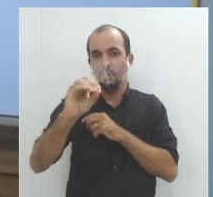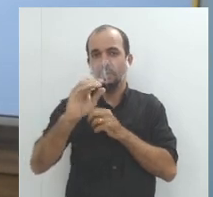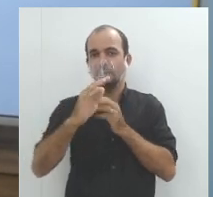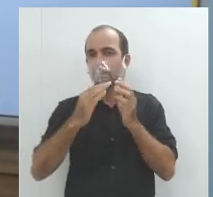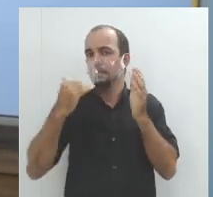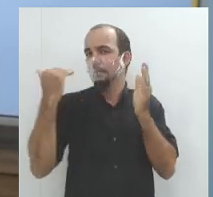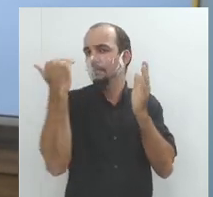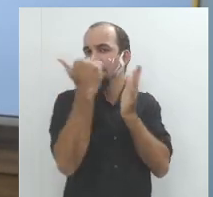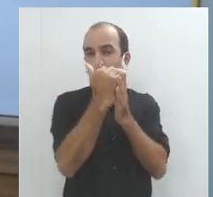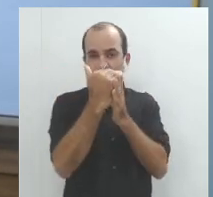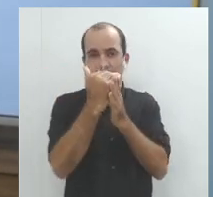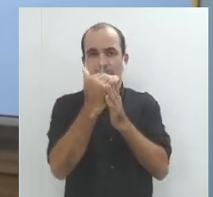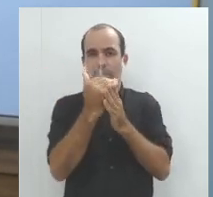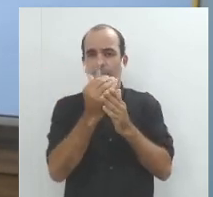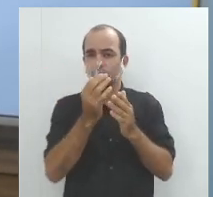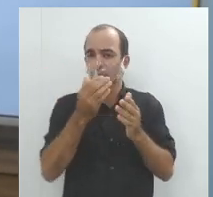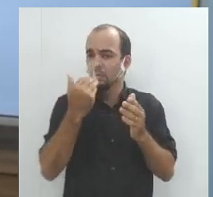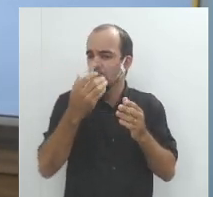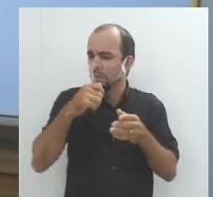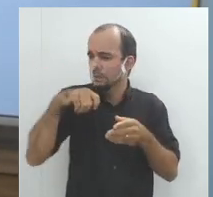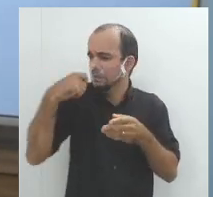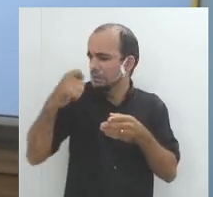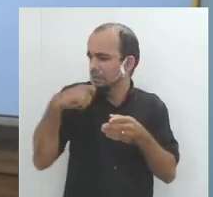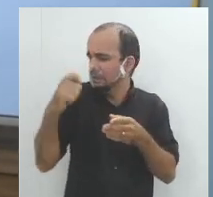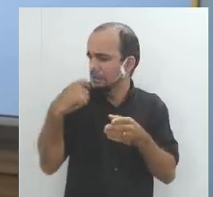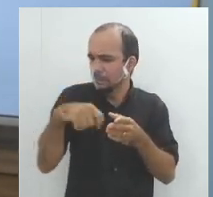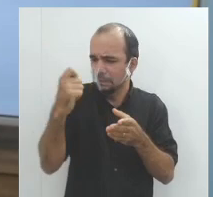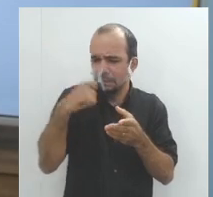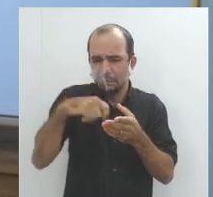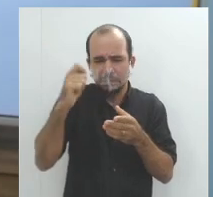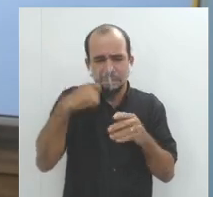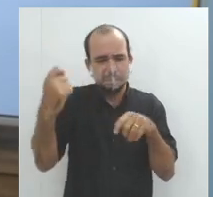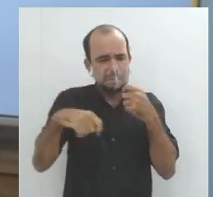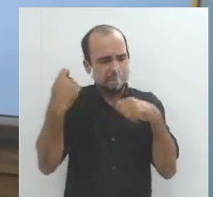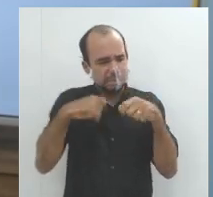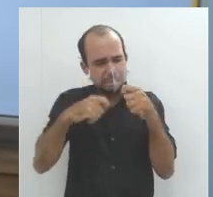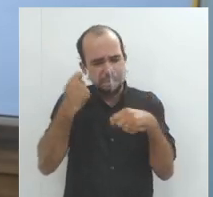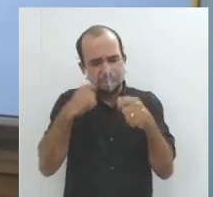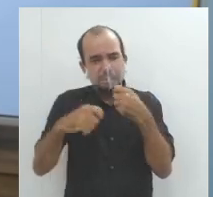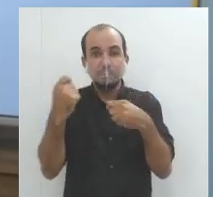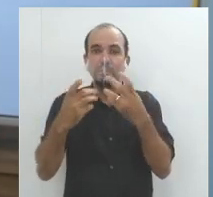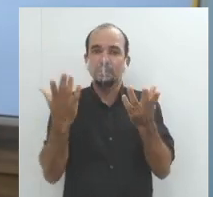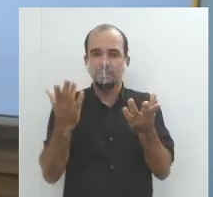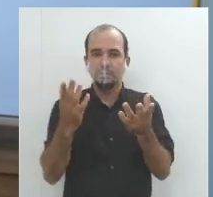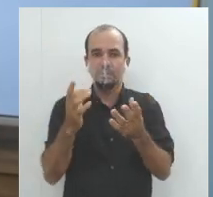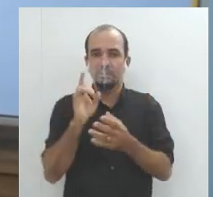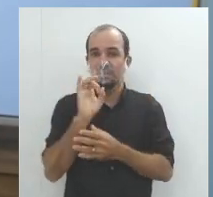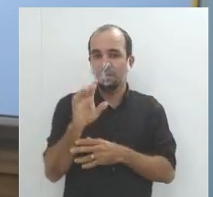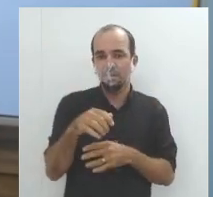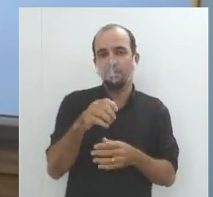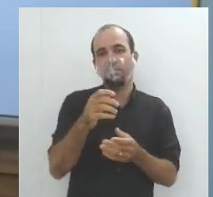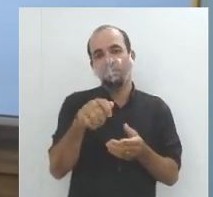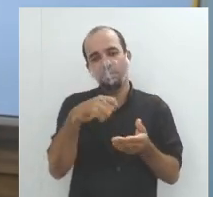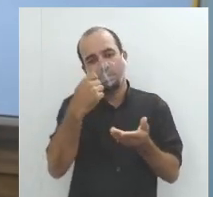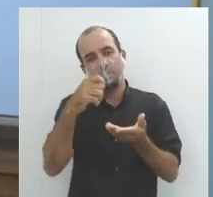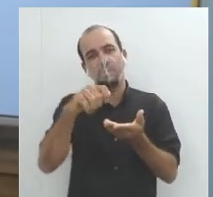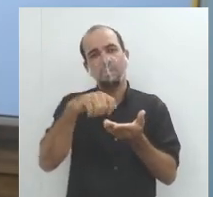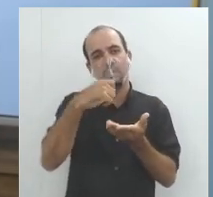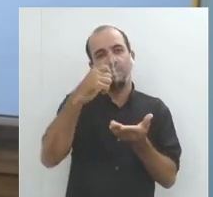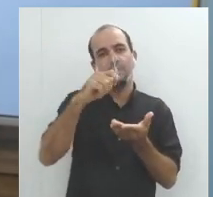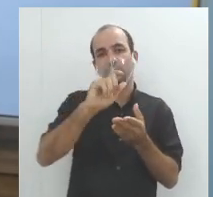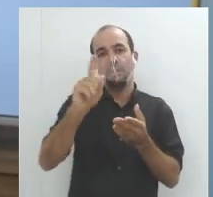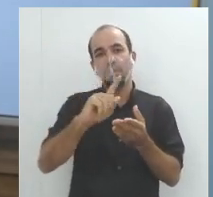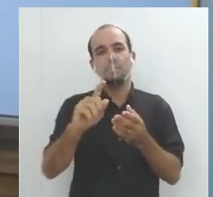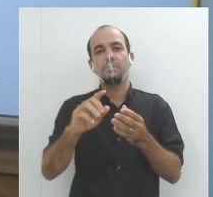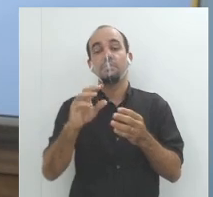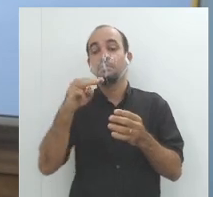intensificando a ação de comer. Ela não come apenas, ela come muito, ela come